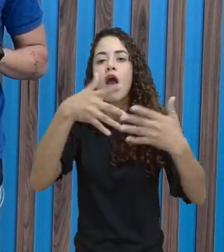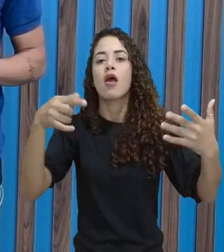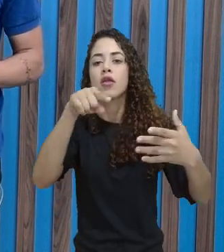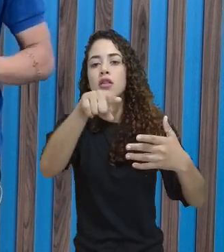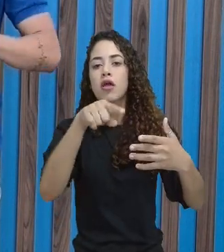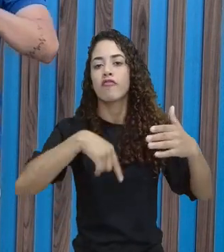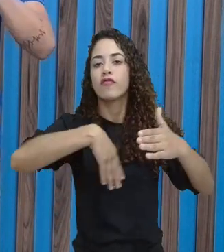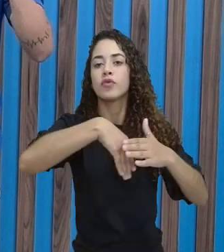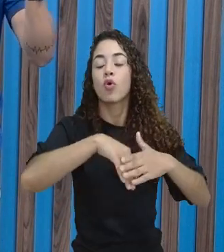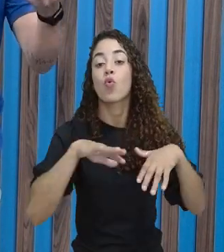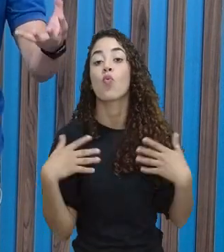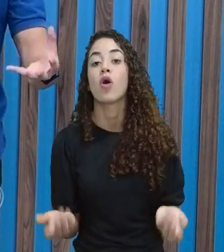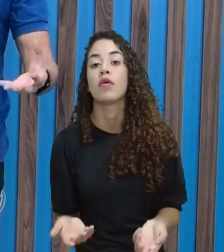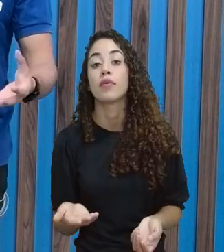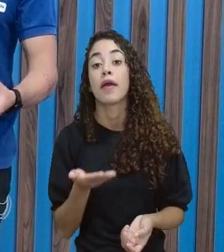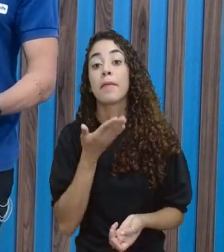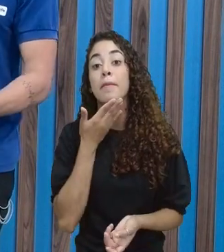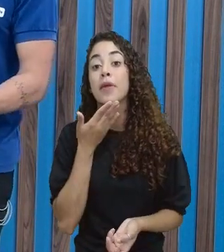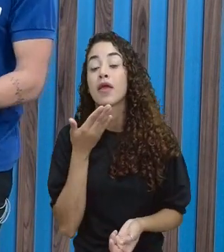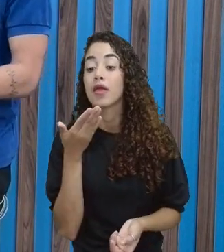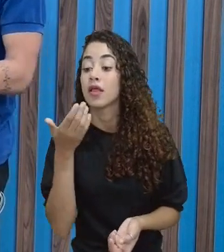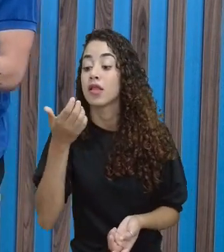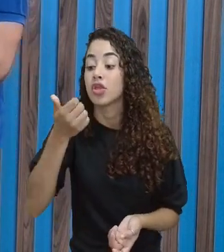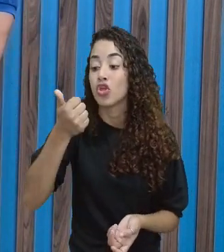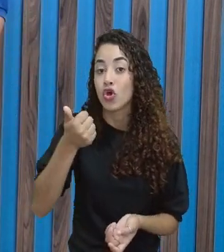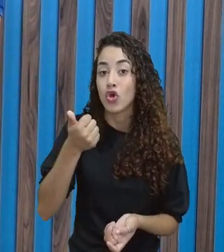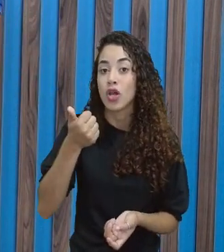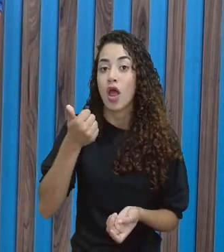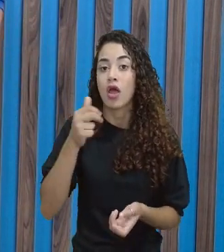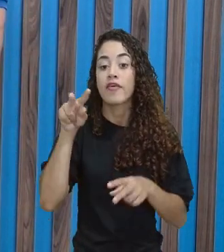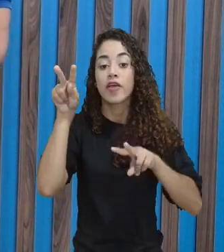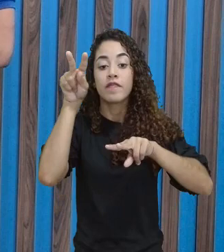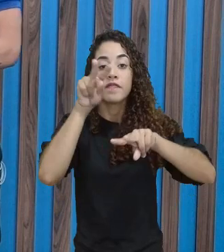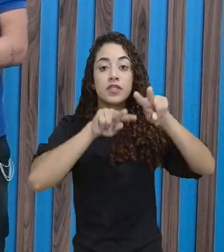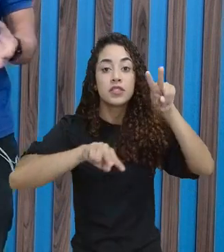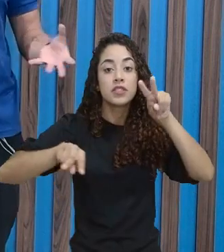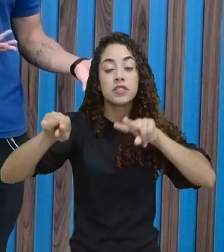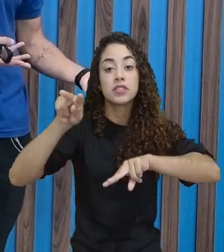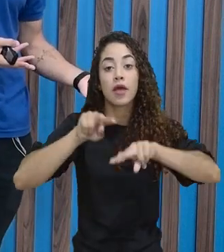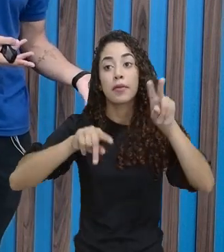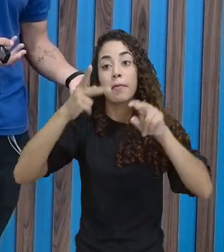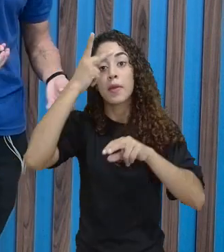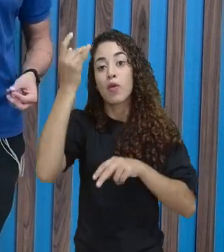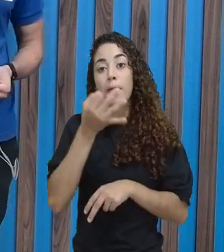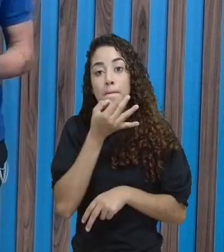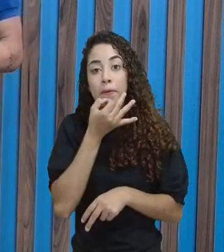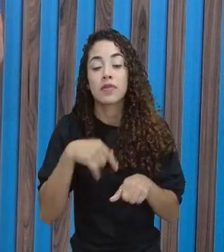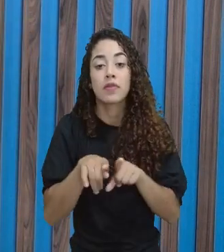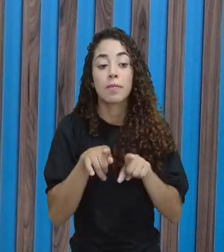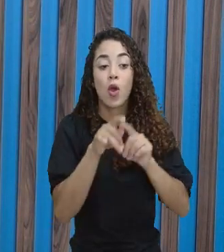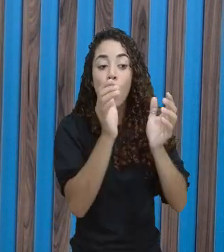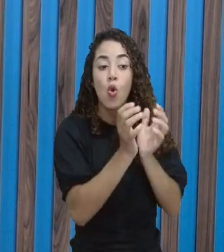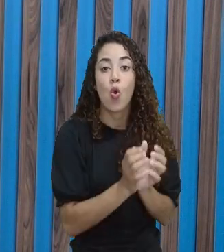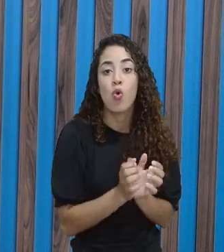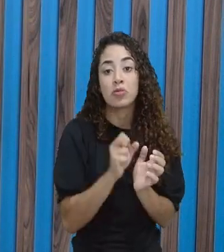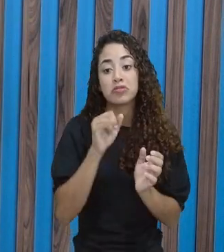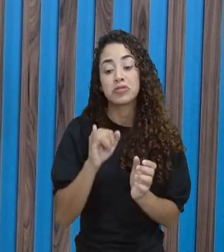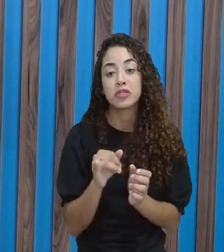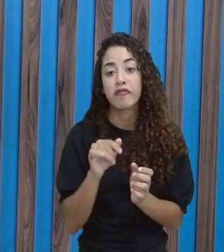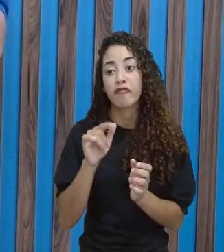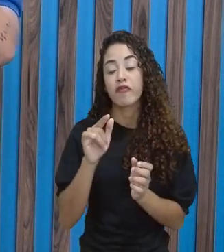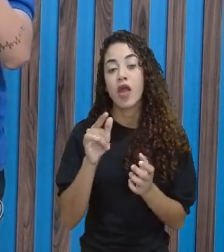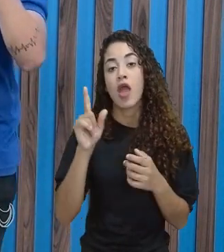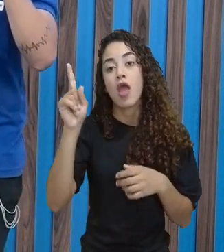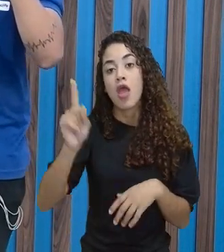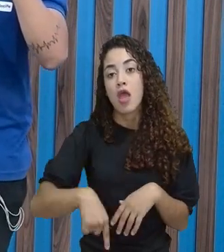futebol? Melhorar ali a visão do árbitro e das equipes de quando foi gol ou não. Eu acho que vocês